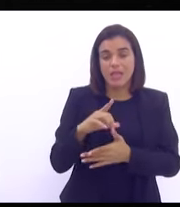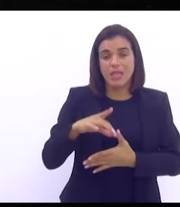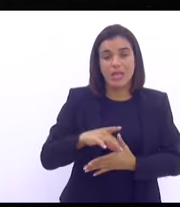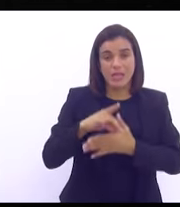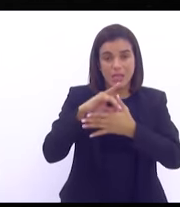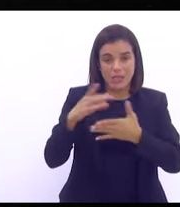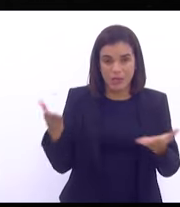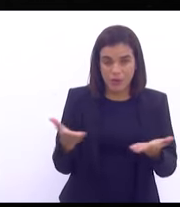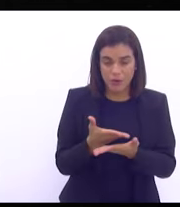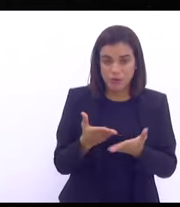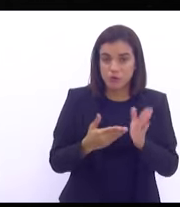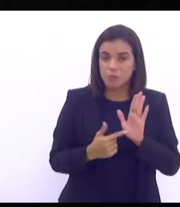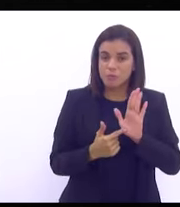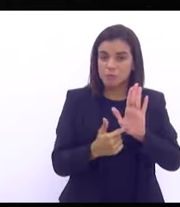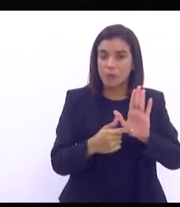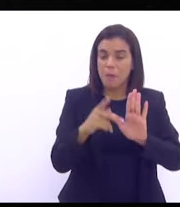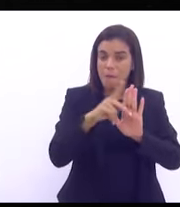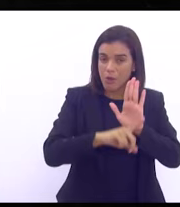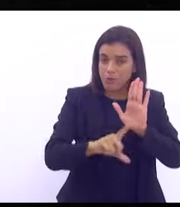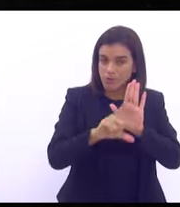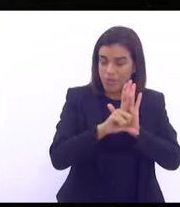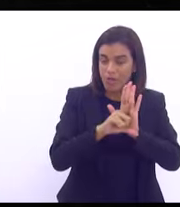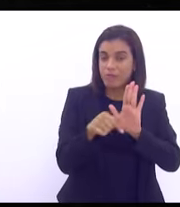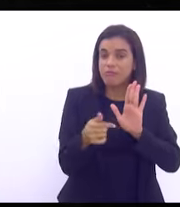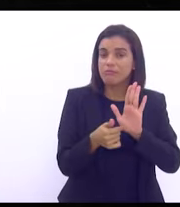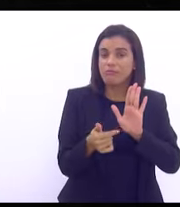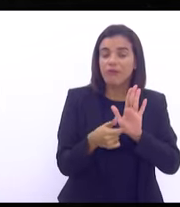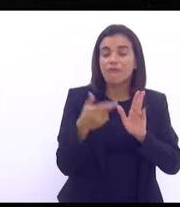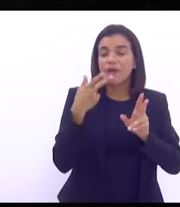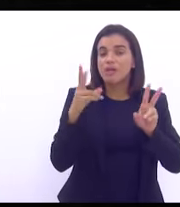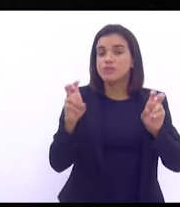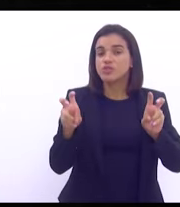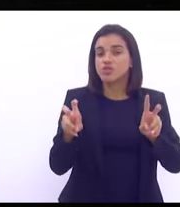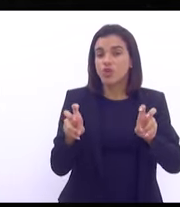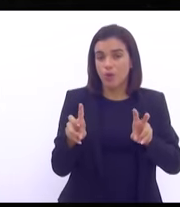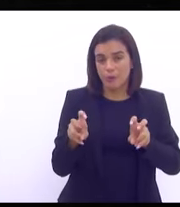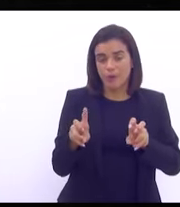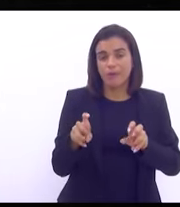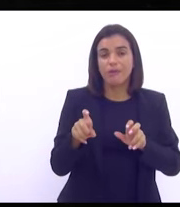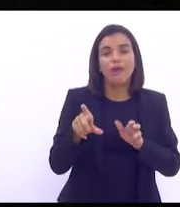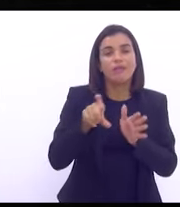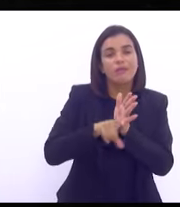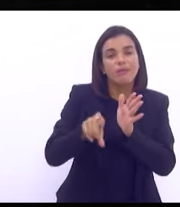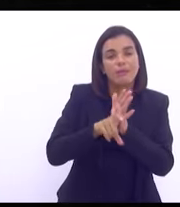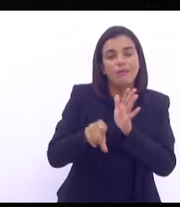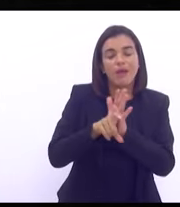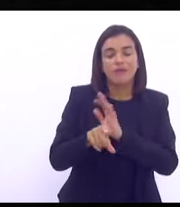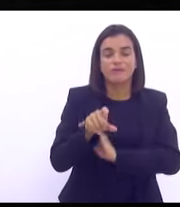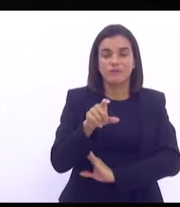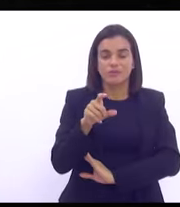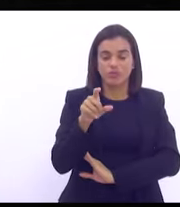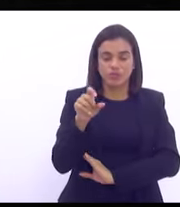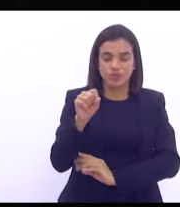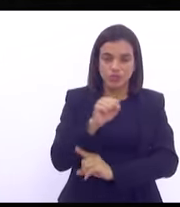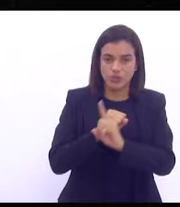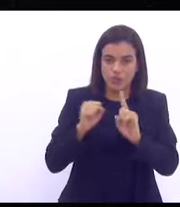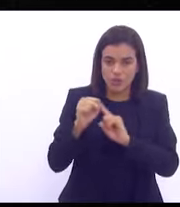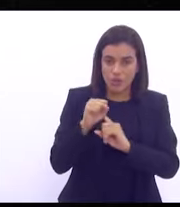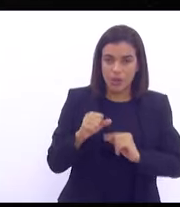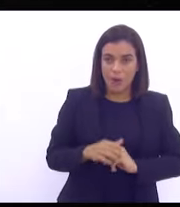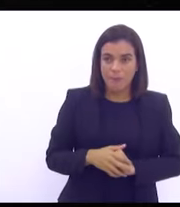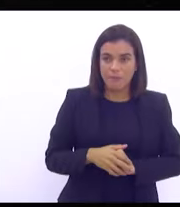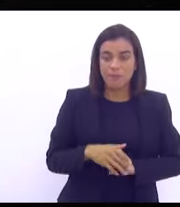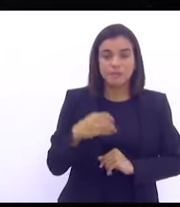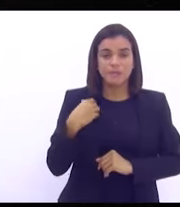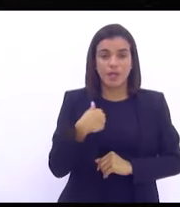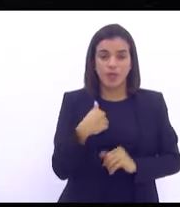apresentação do projeto, que é de minha autoria, deputado dos Paulo, que trata da tarifa social. Porque eu entendo, como o deputado dos Paulo